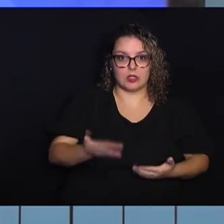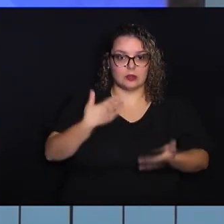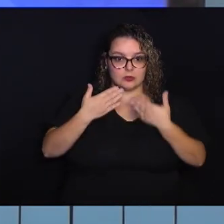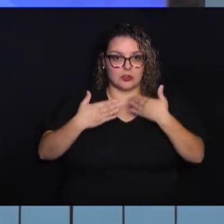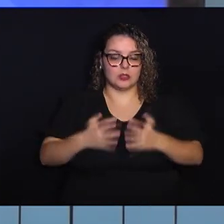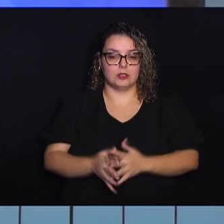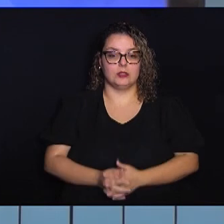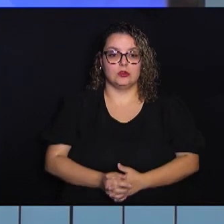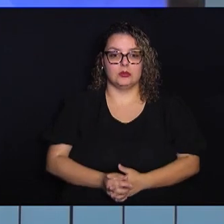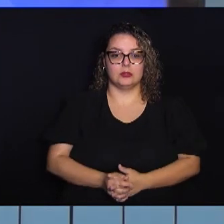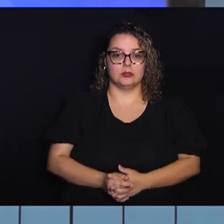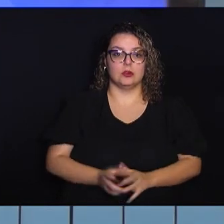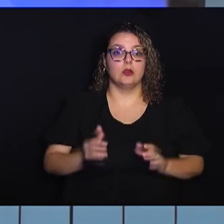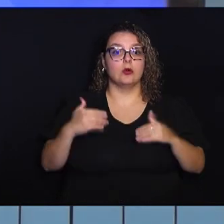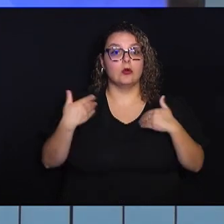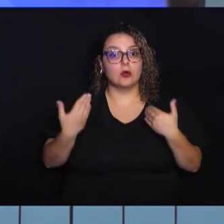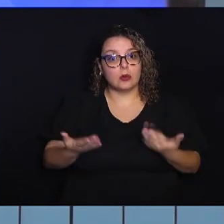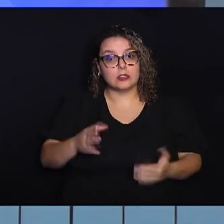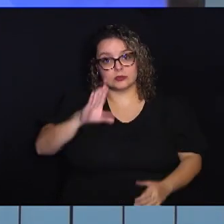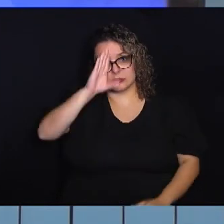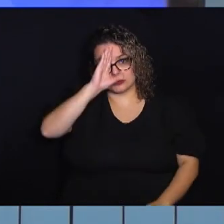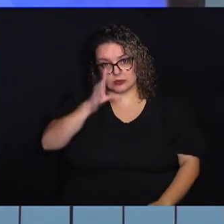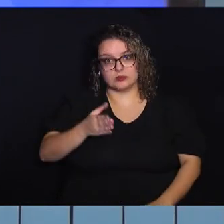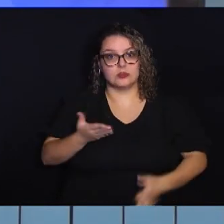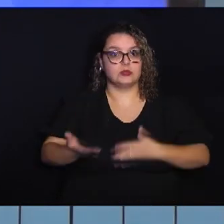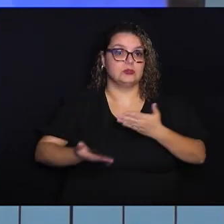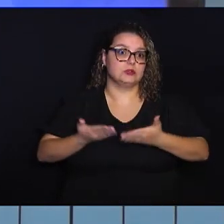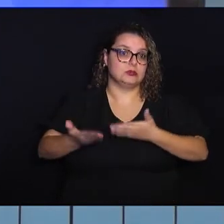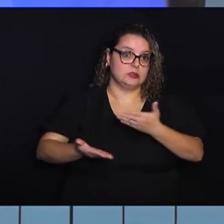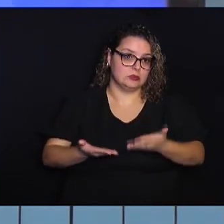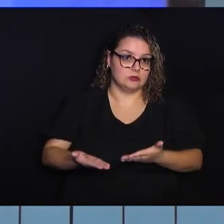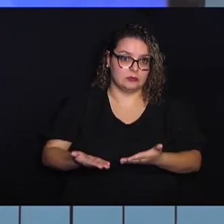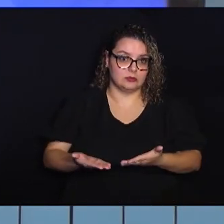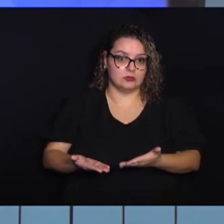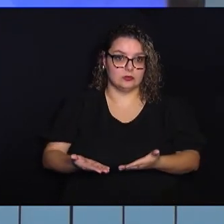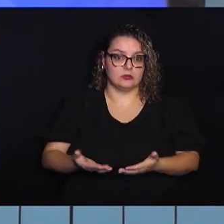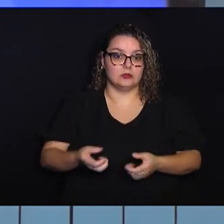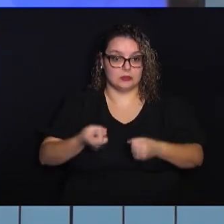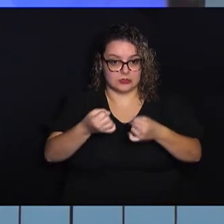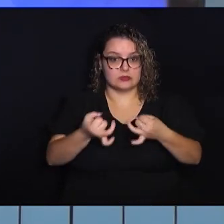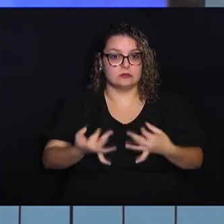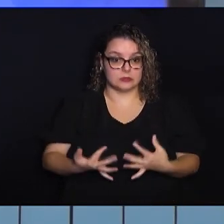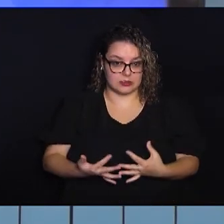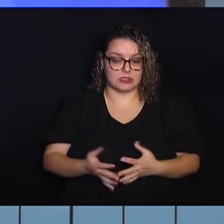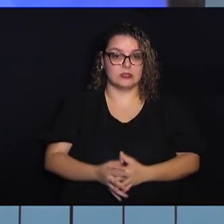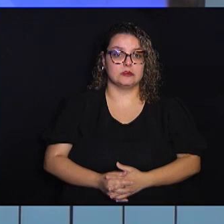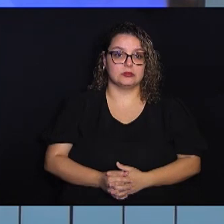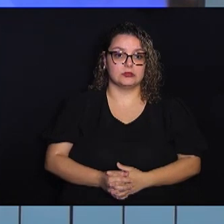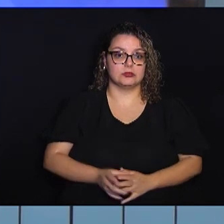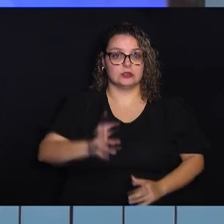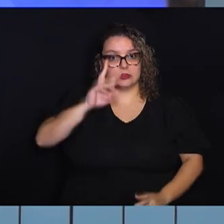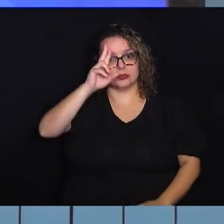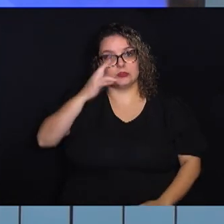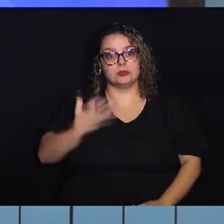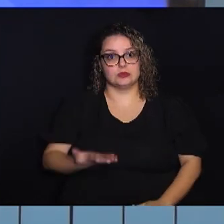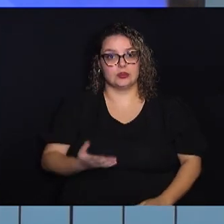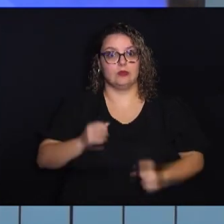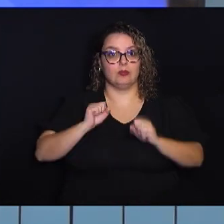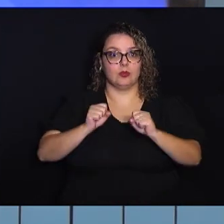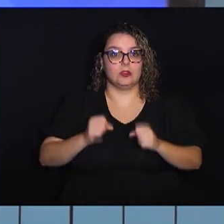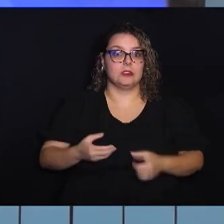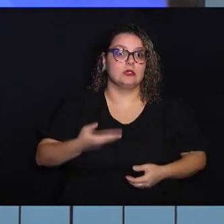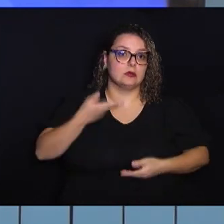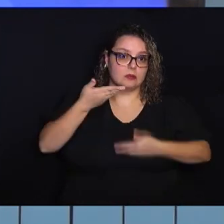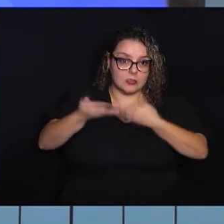bate-papo, quais seriam os principais tratamentos e orientações, né, que o senhor poderia dar